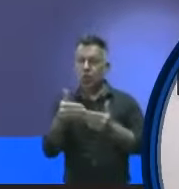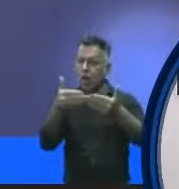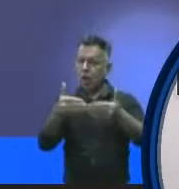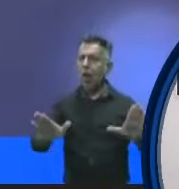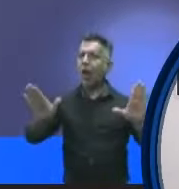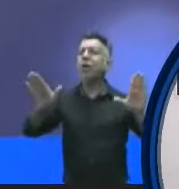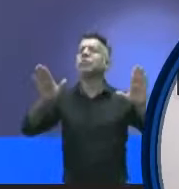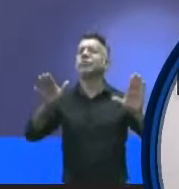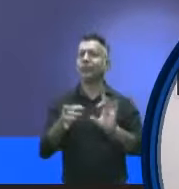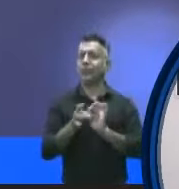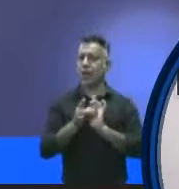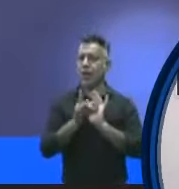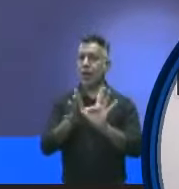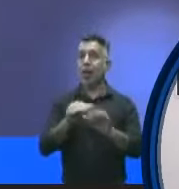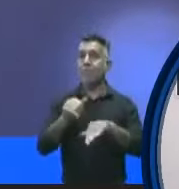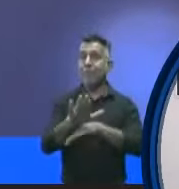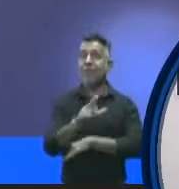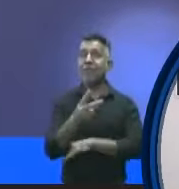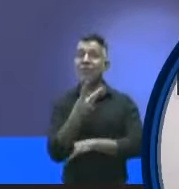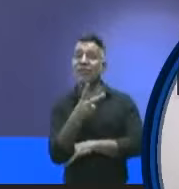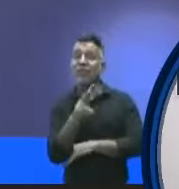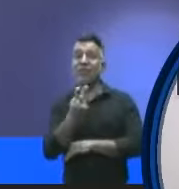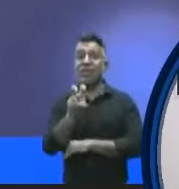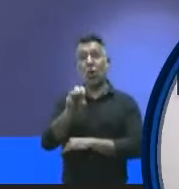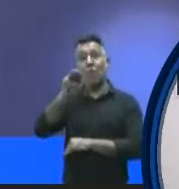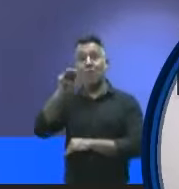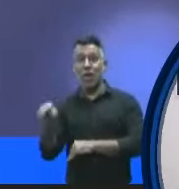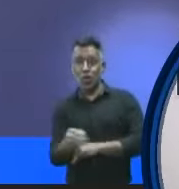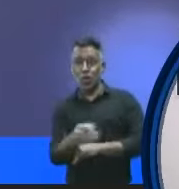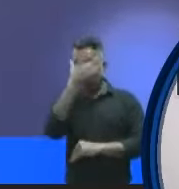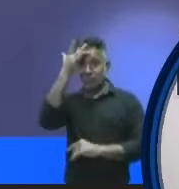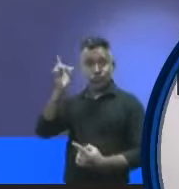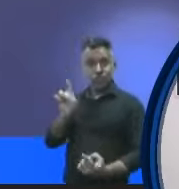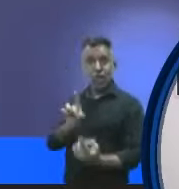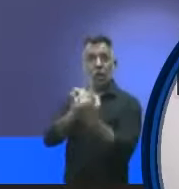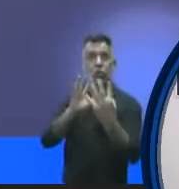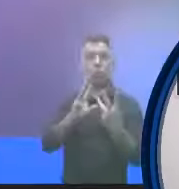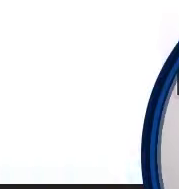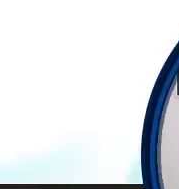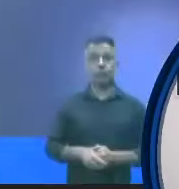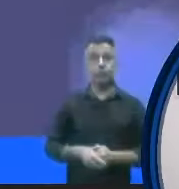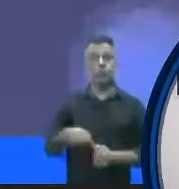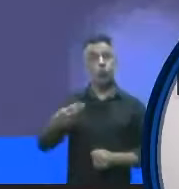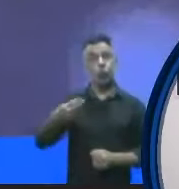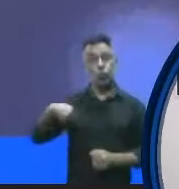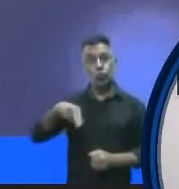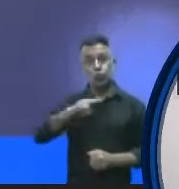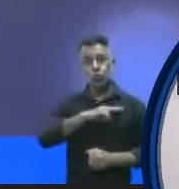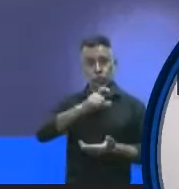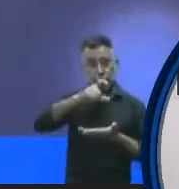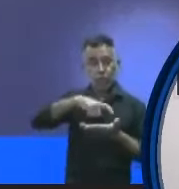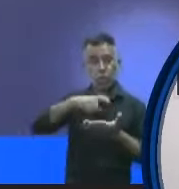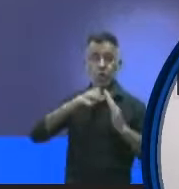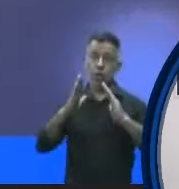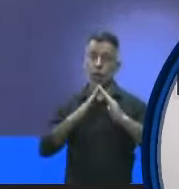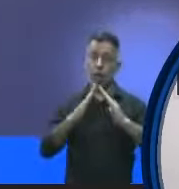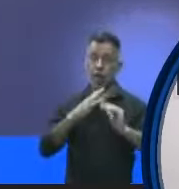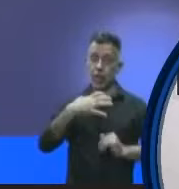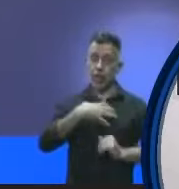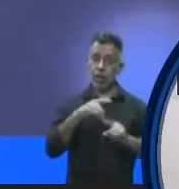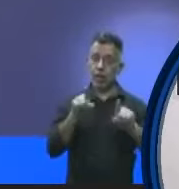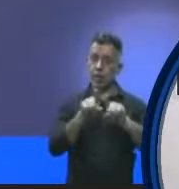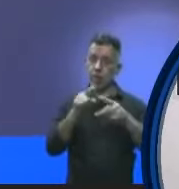aberta e está disponível para mais de 25 milhões de consumidores em todo o Brasil. Nossos cartões Casas Bahia e